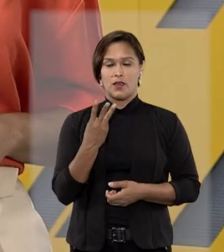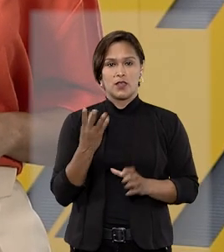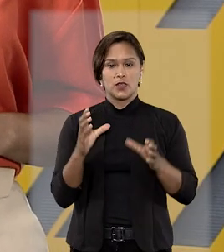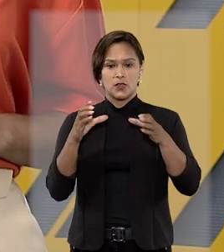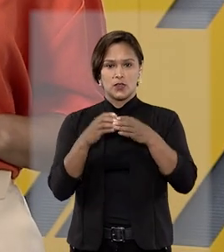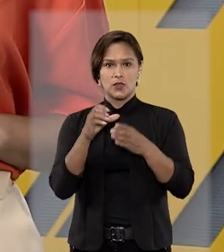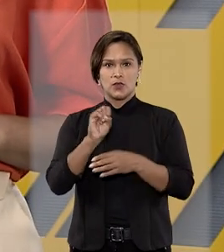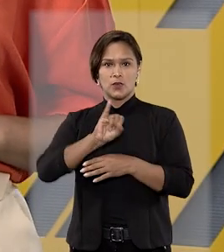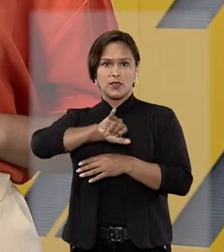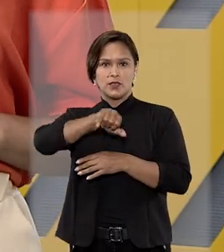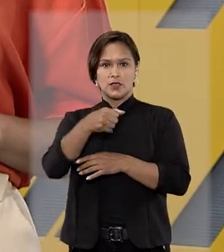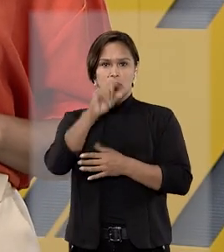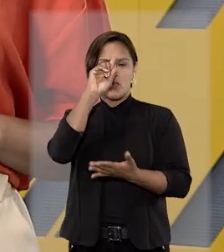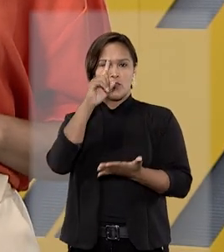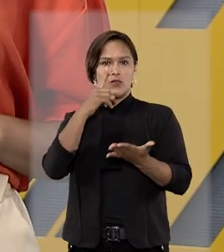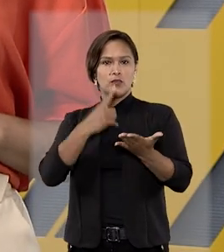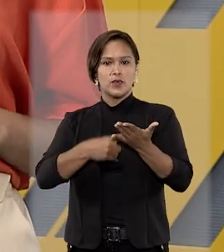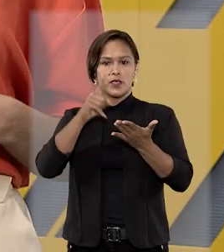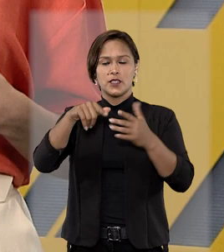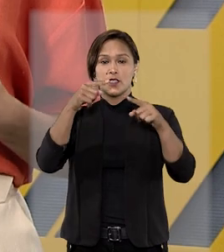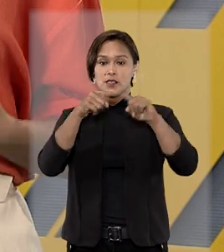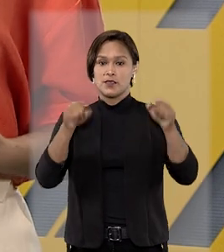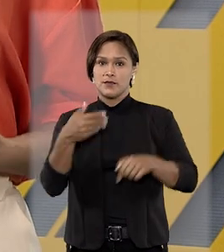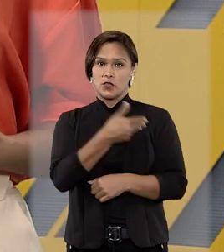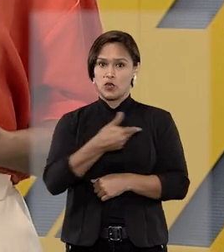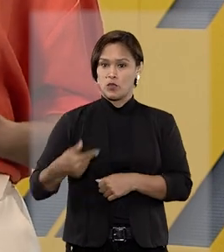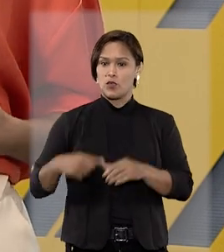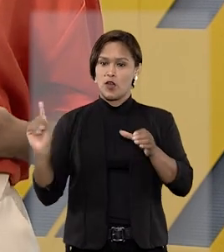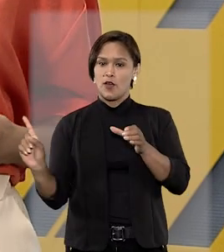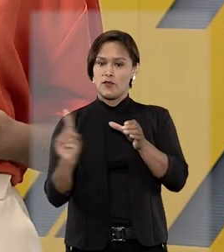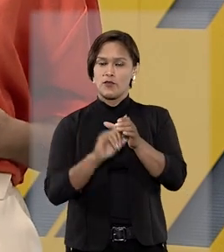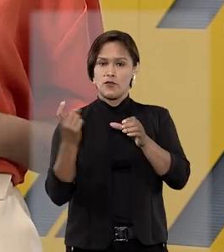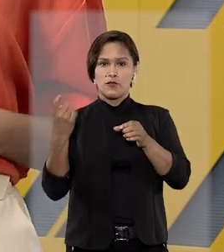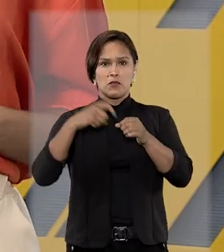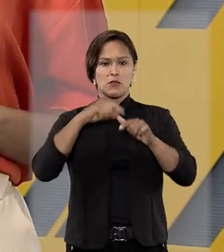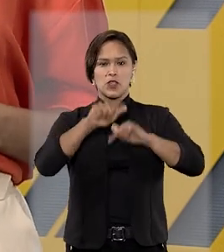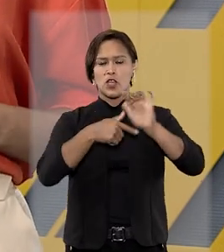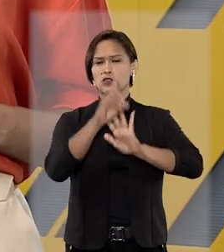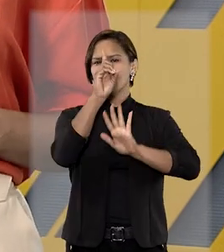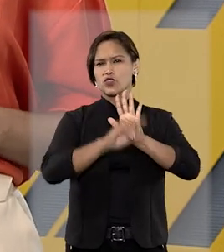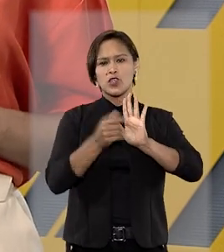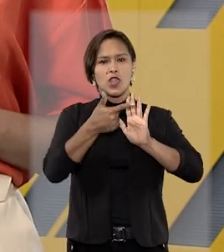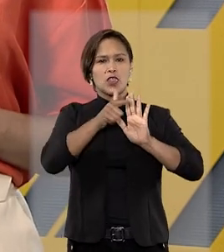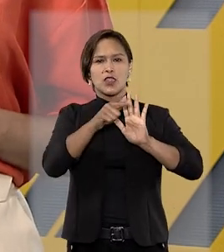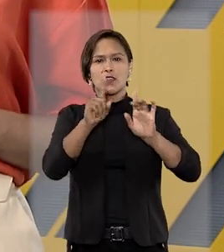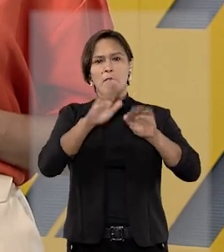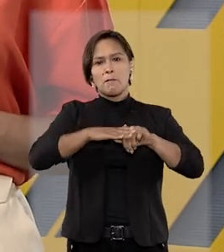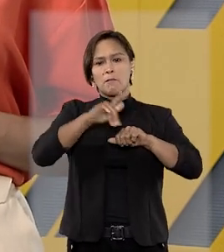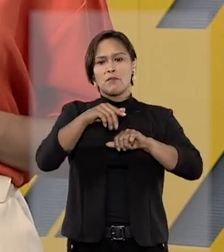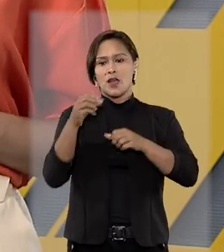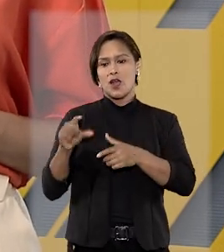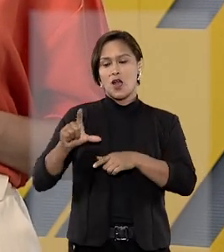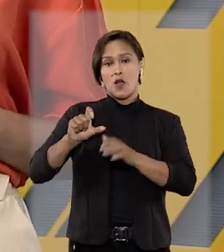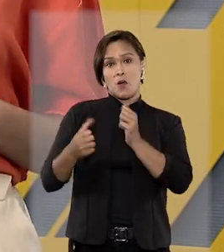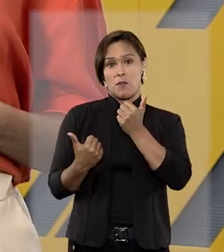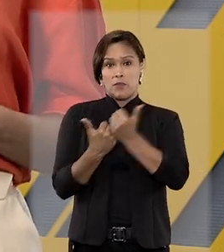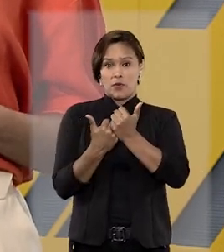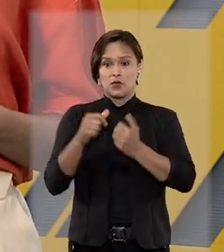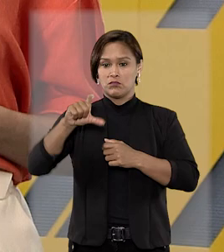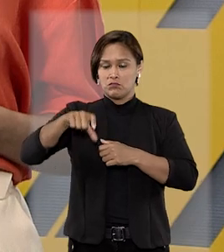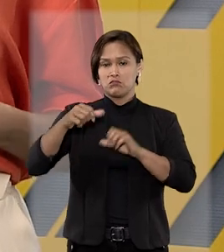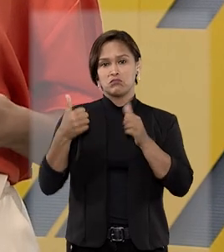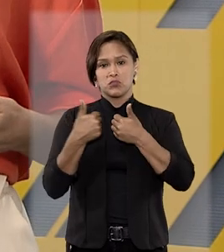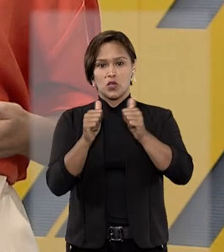Olá! A terceira turma do STJ decide que servidor público reintegrado não tem direito a receber auxílio-transporte